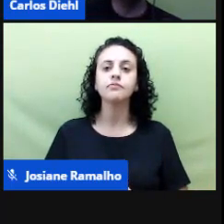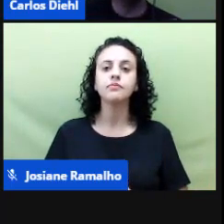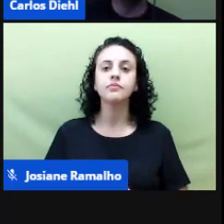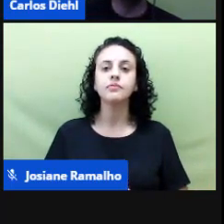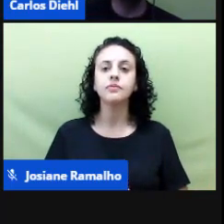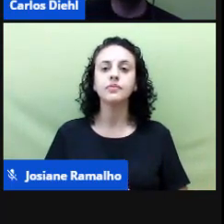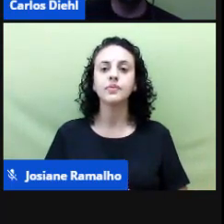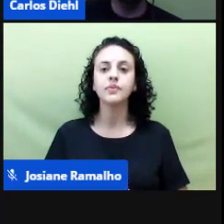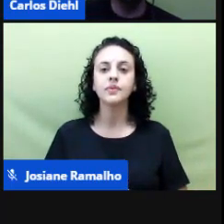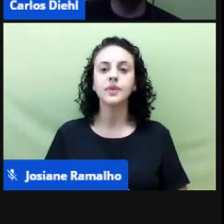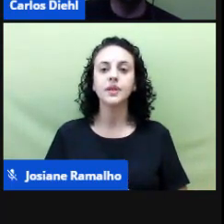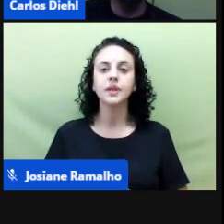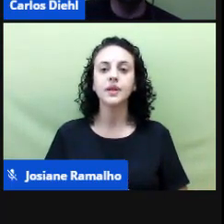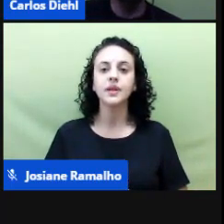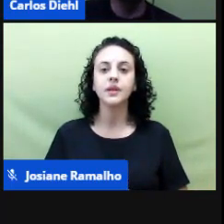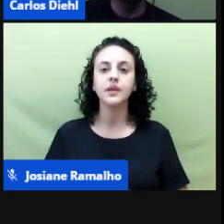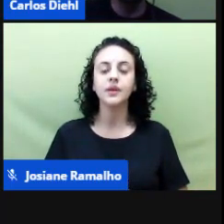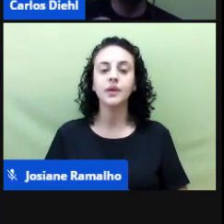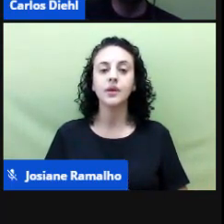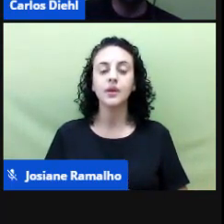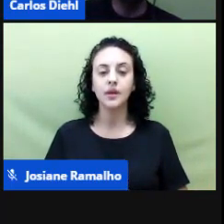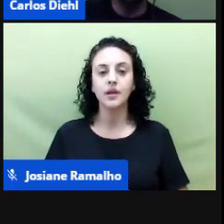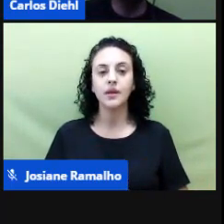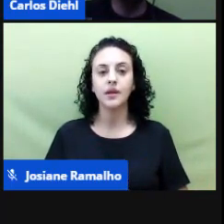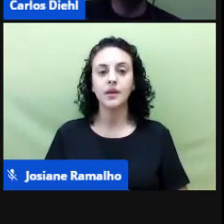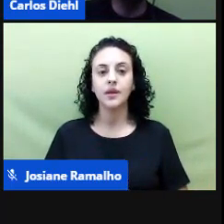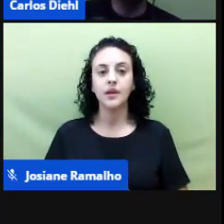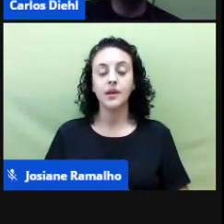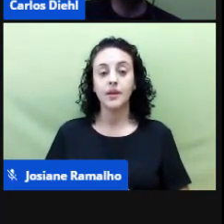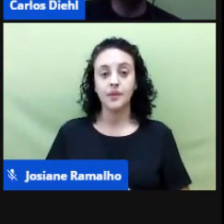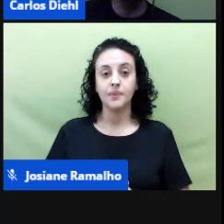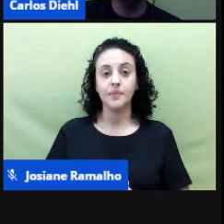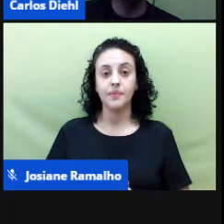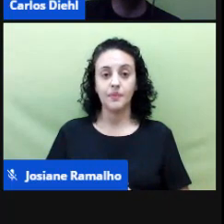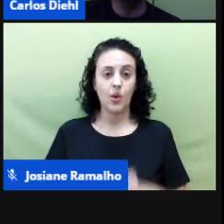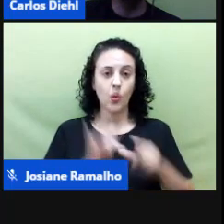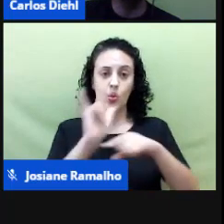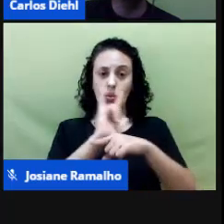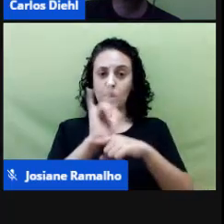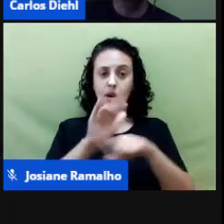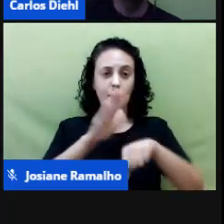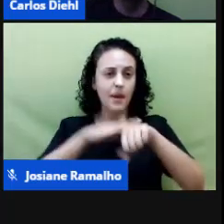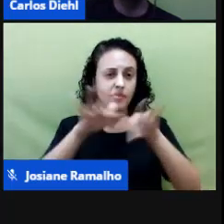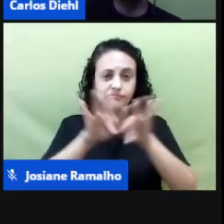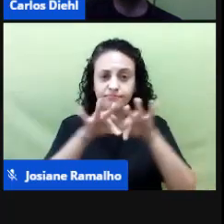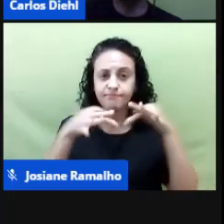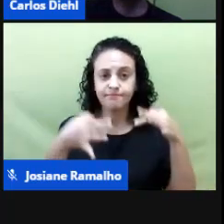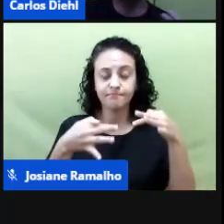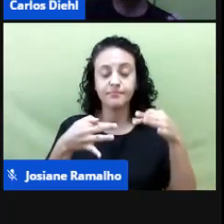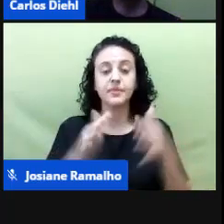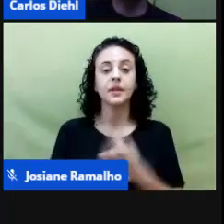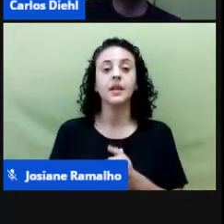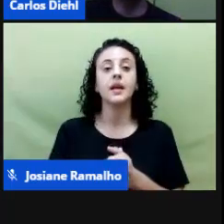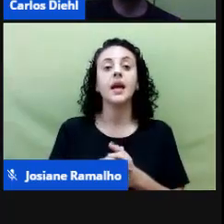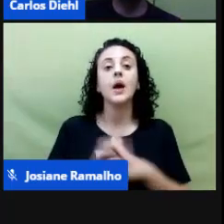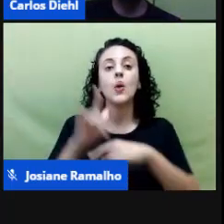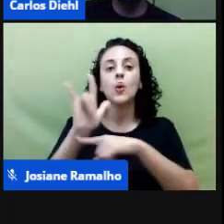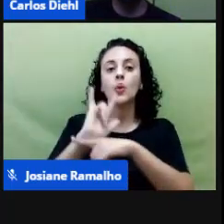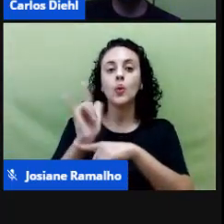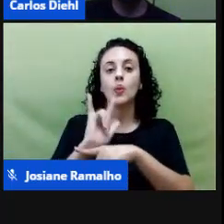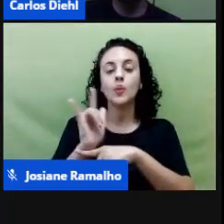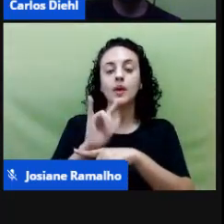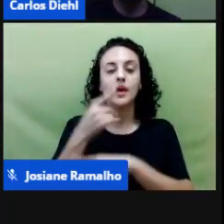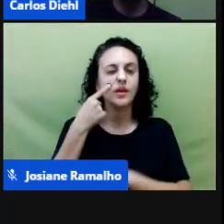Ele é talvez a forma mais comum e mais óbvia de se fazer um documentário. Ele é aqueles documentários que a gente